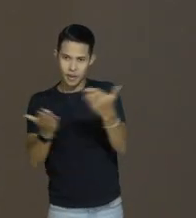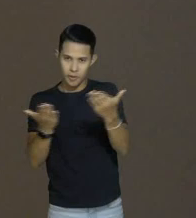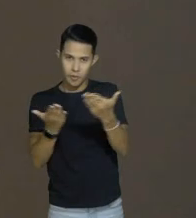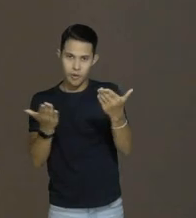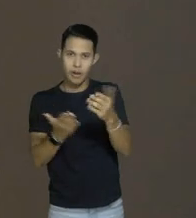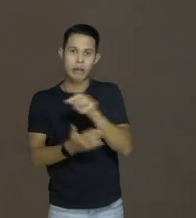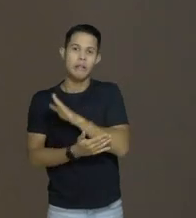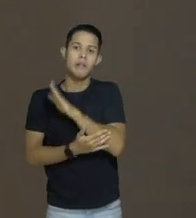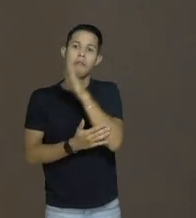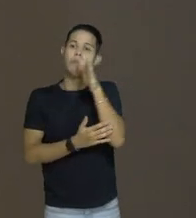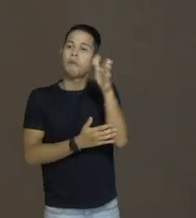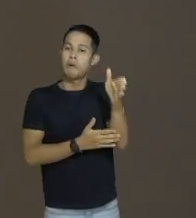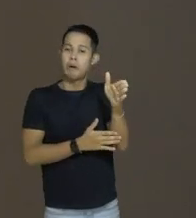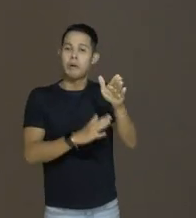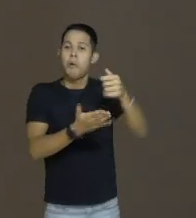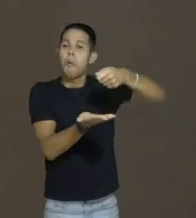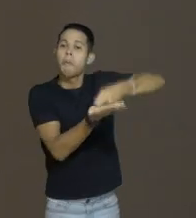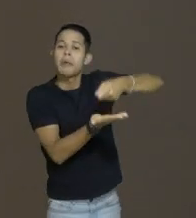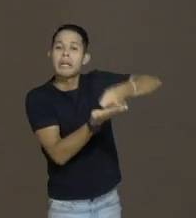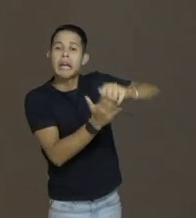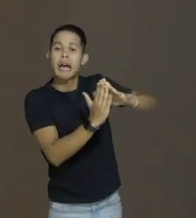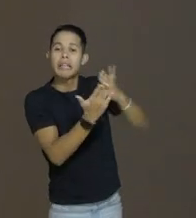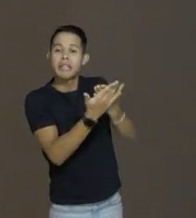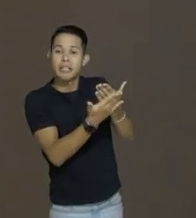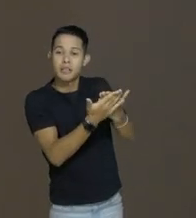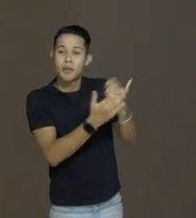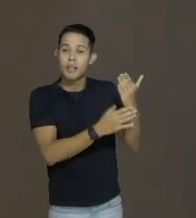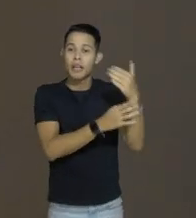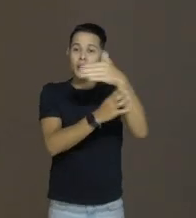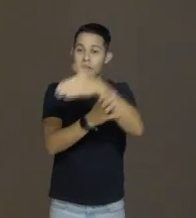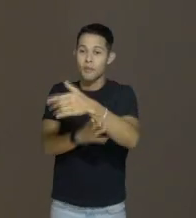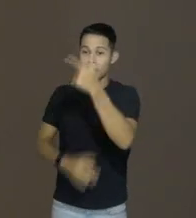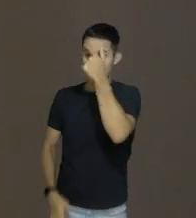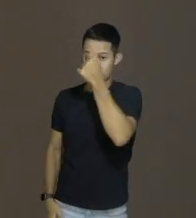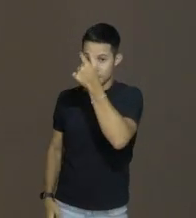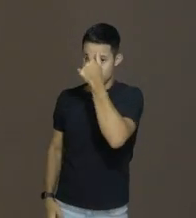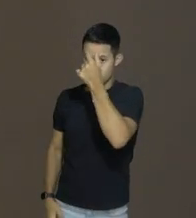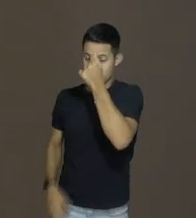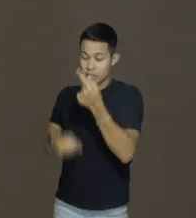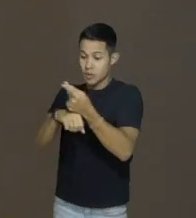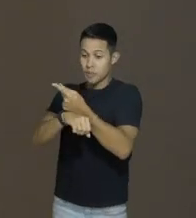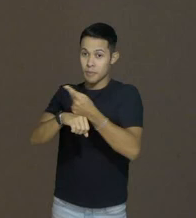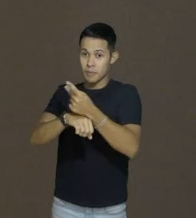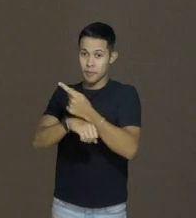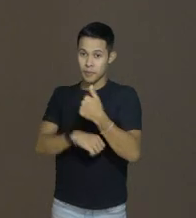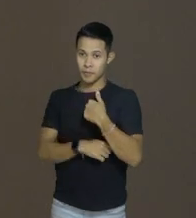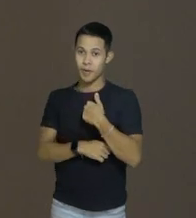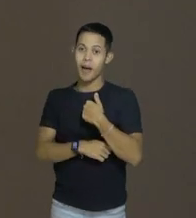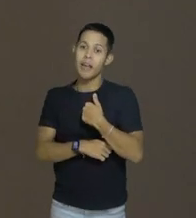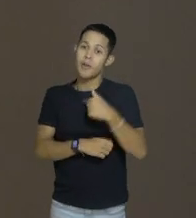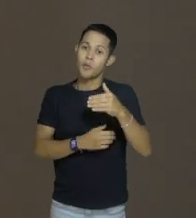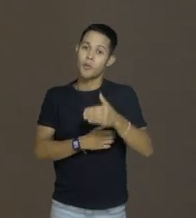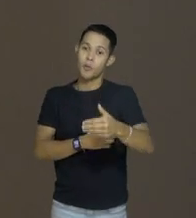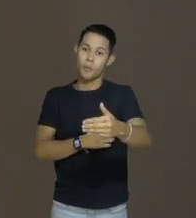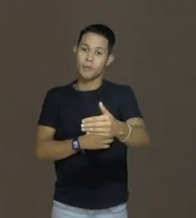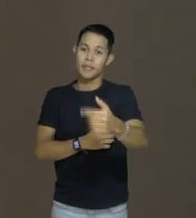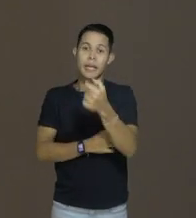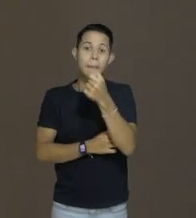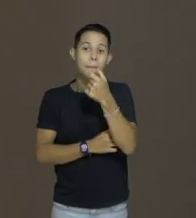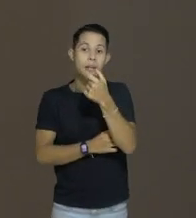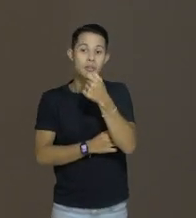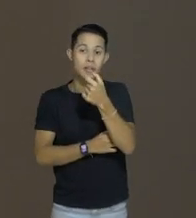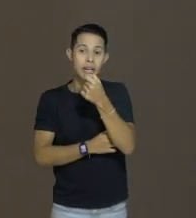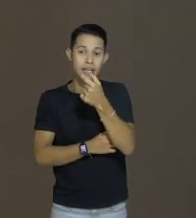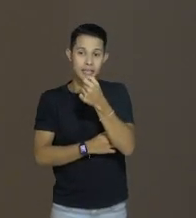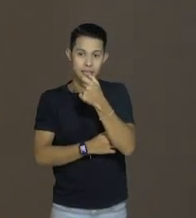vida toda e entrou na faculdade e foi me procurar. E eu comecei a tratar com medicação. Ela é a primeira aluna da sala,